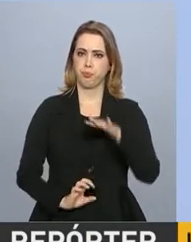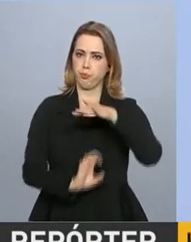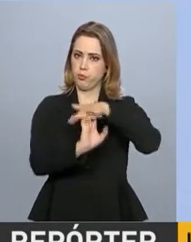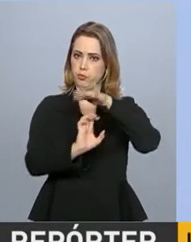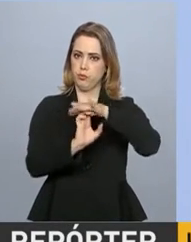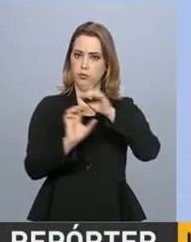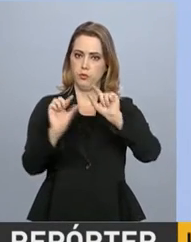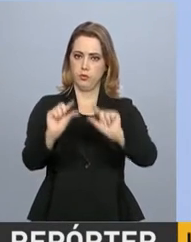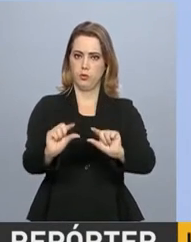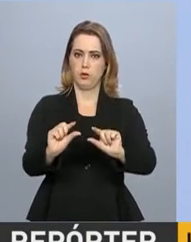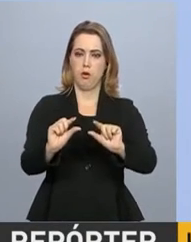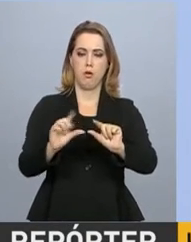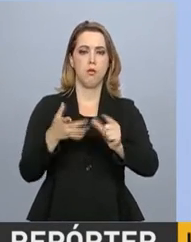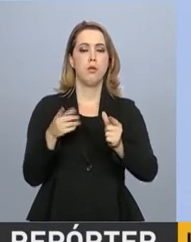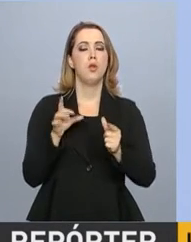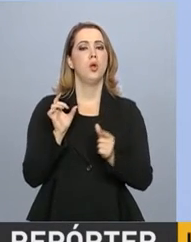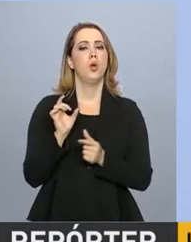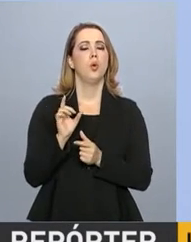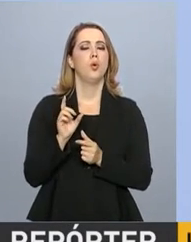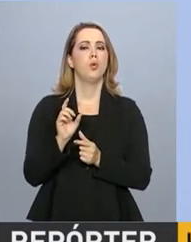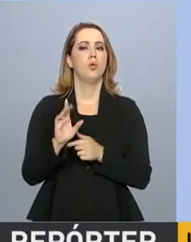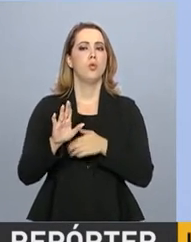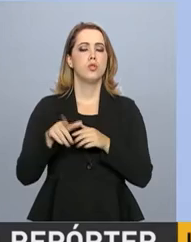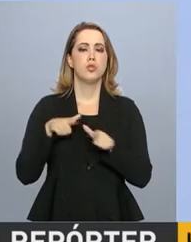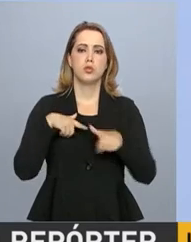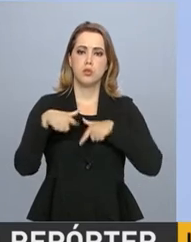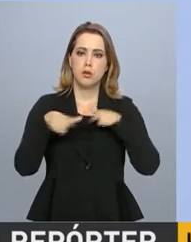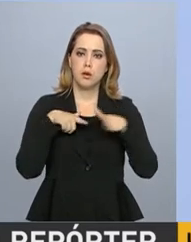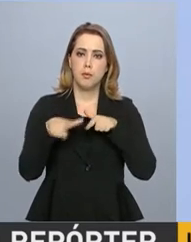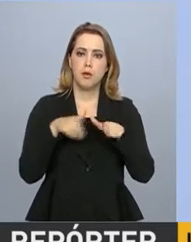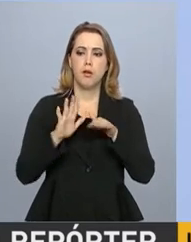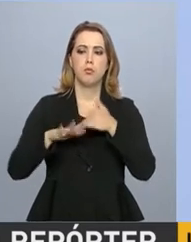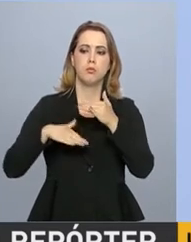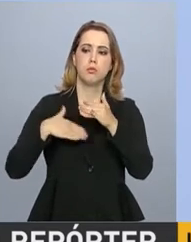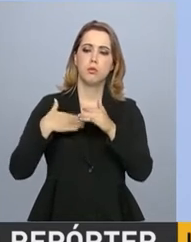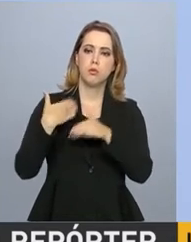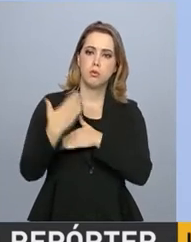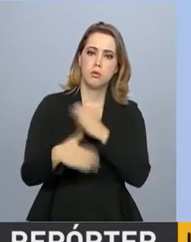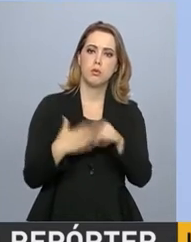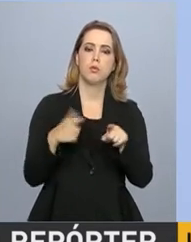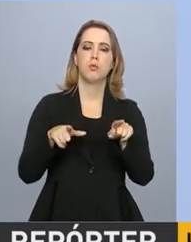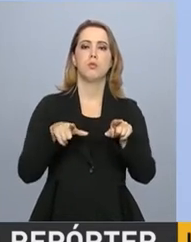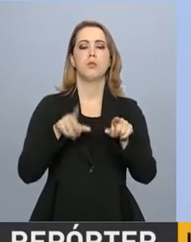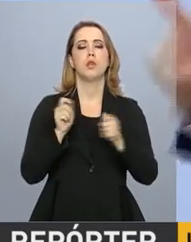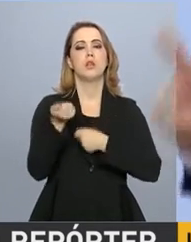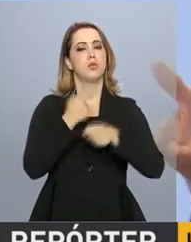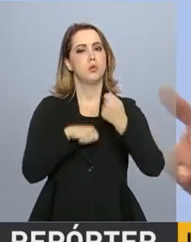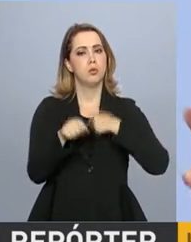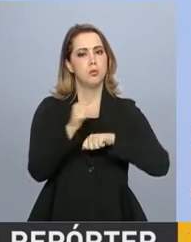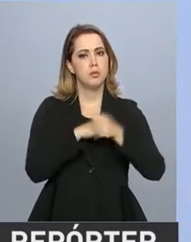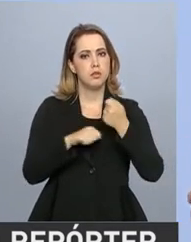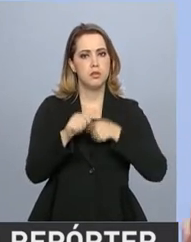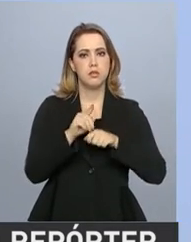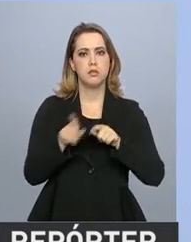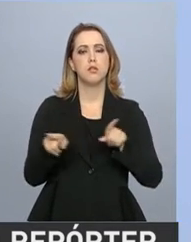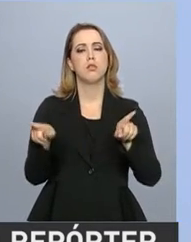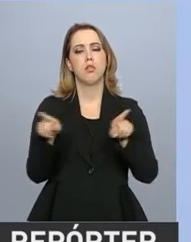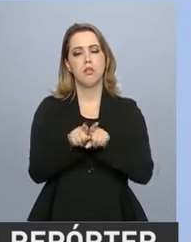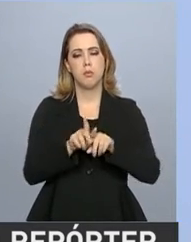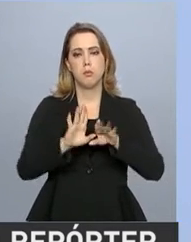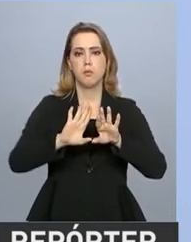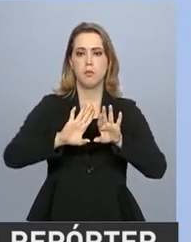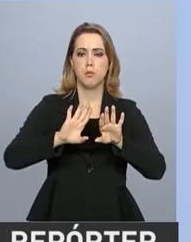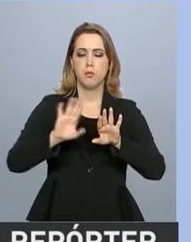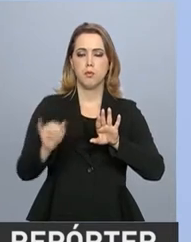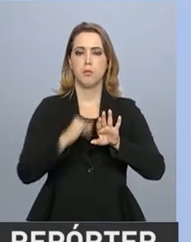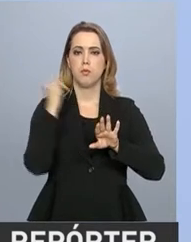vai além da geração de emprego, ele vai além da atividade econômica, que é algo fundamental